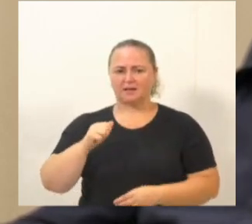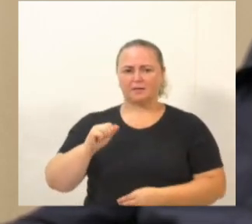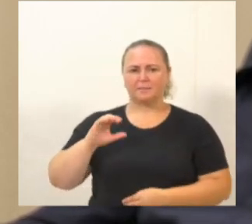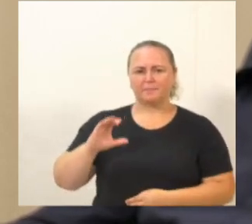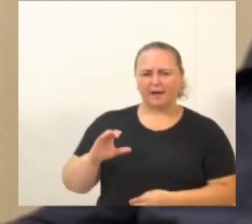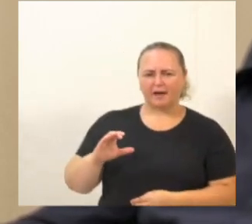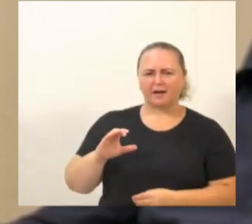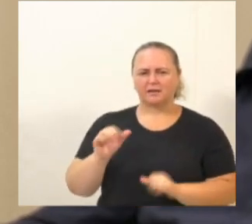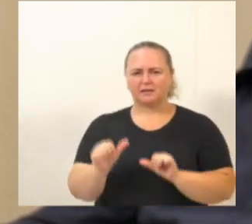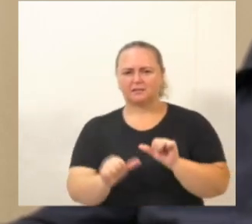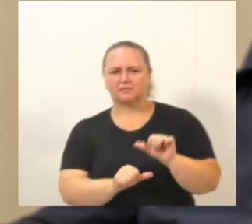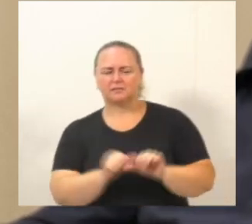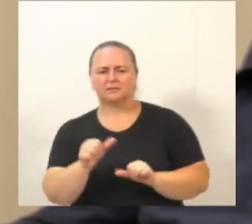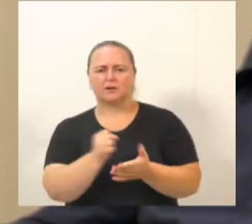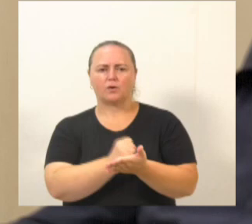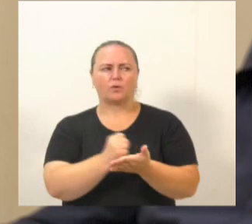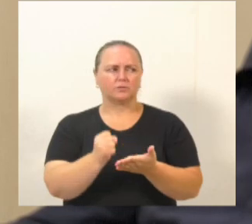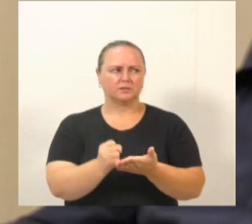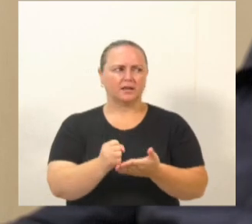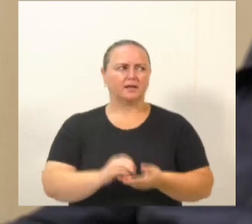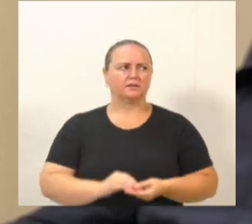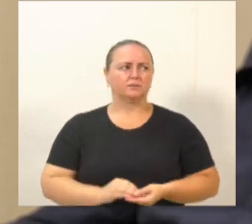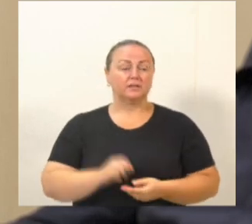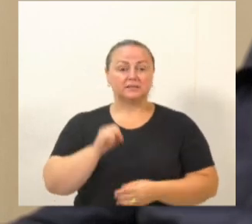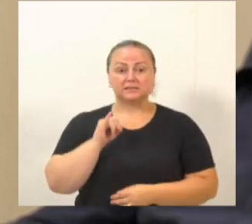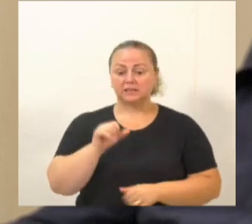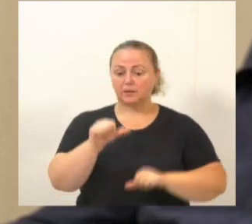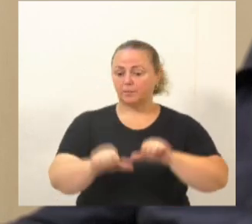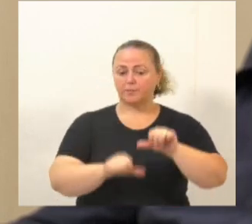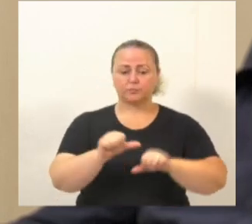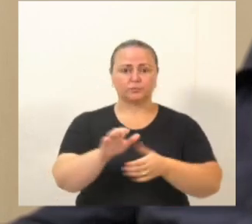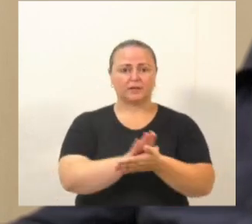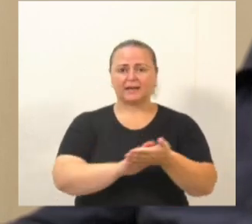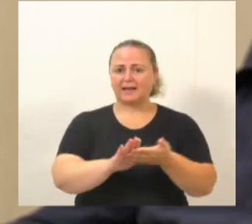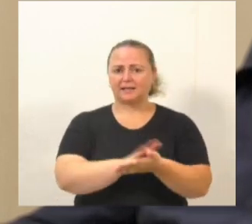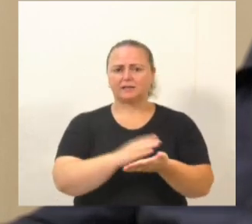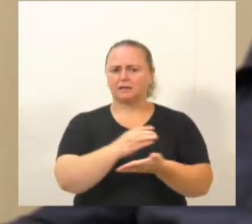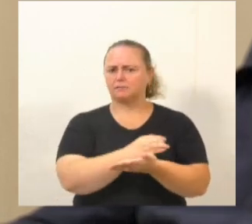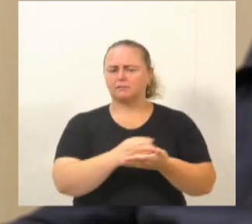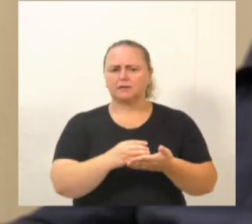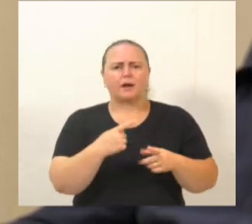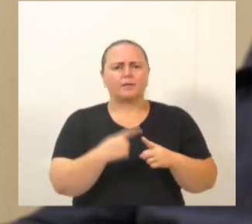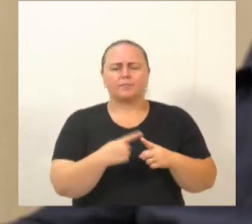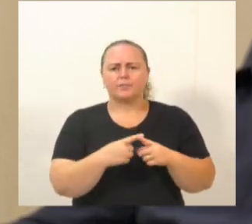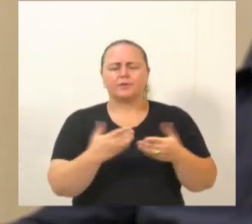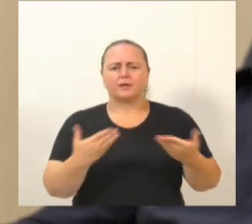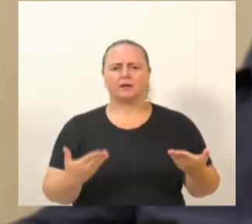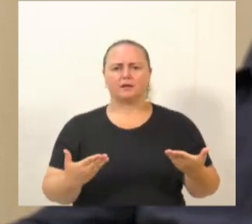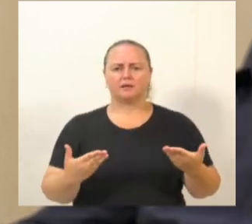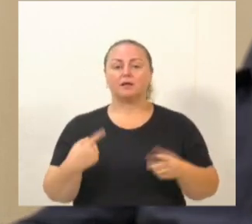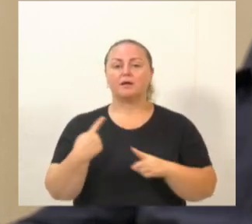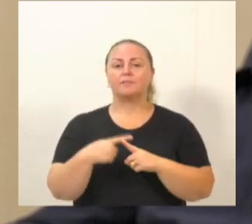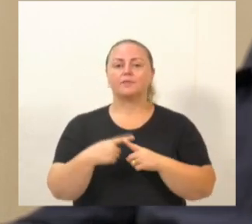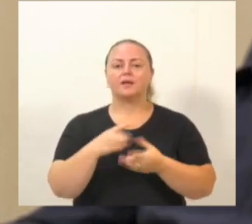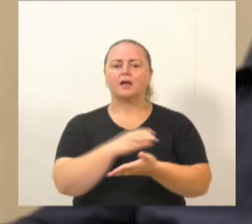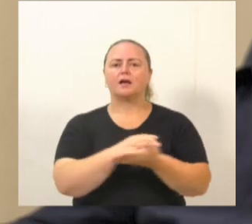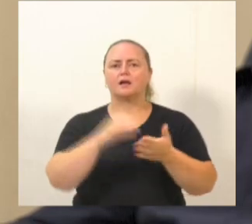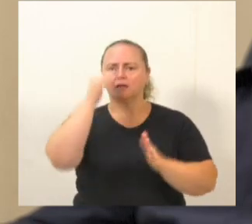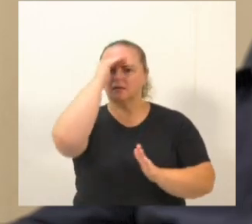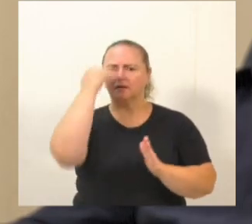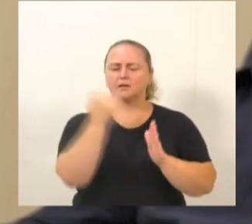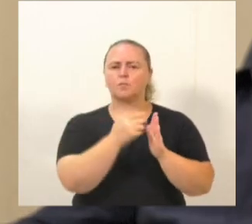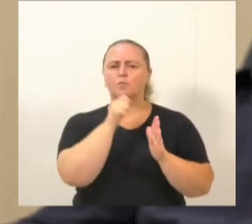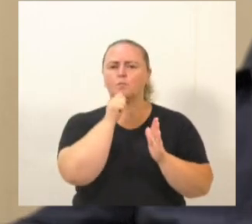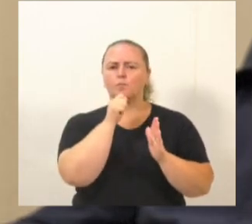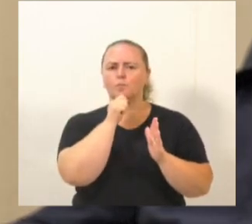no contrato, e se não houve mudança no cronograma, por quê? E por que, de fato, que o cronograma não está sendo cumprido?